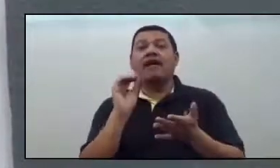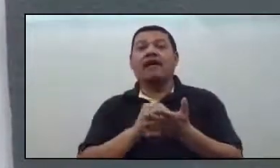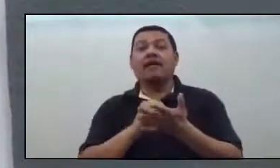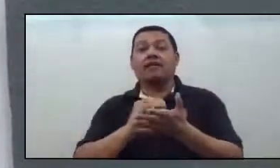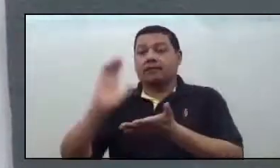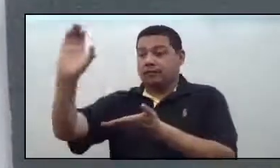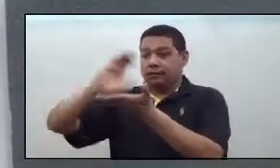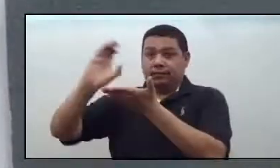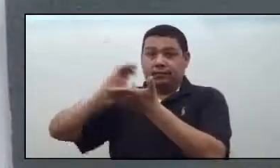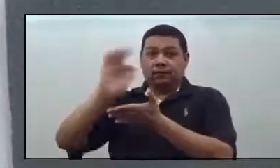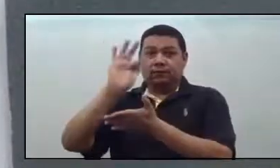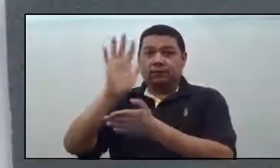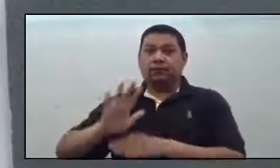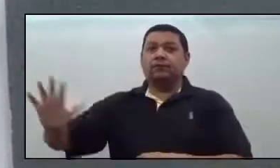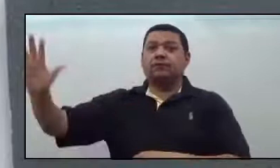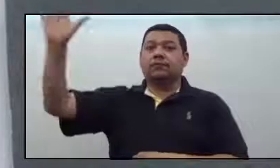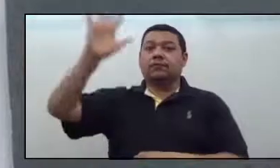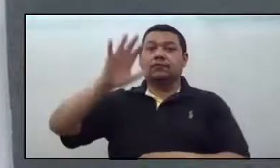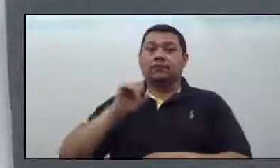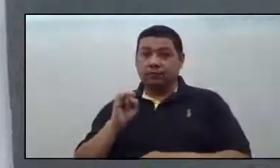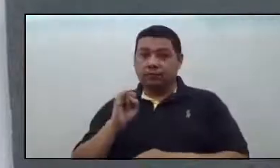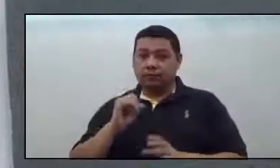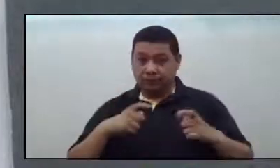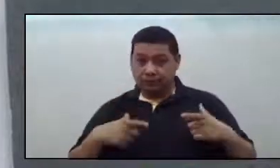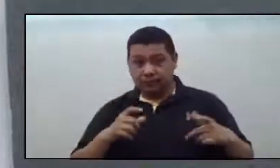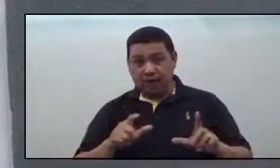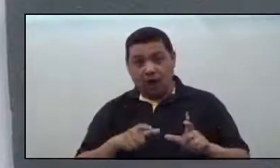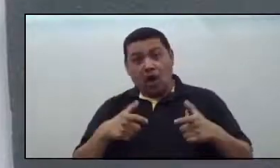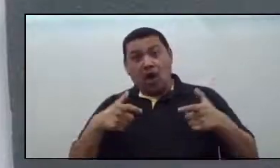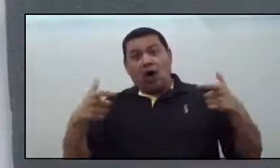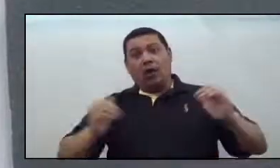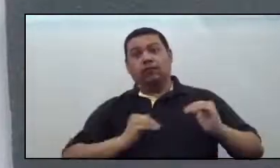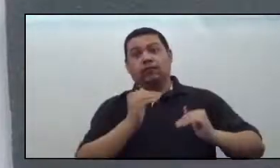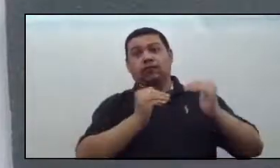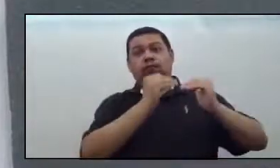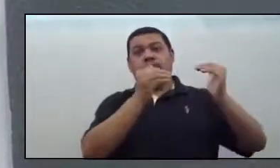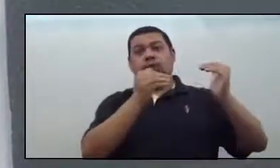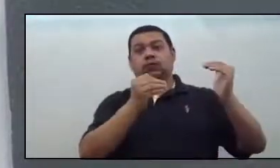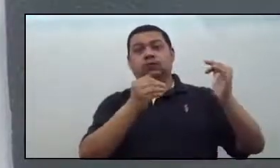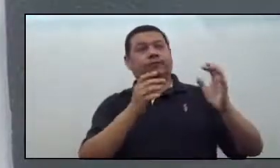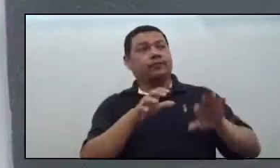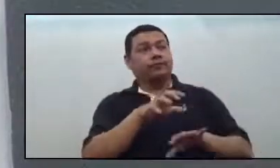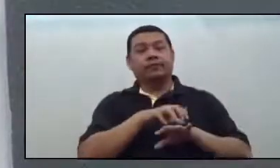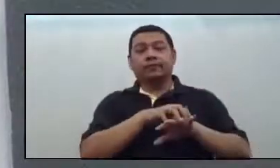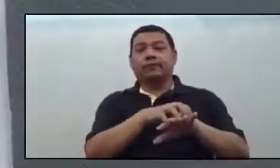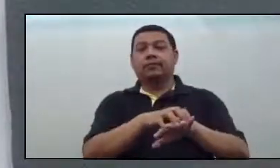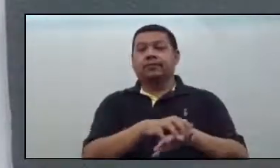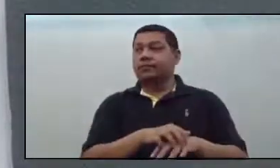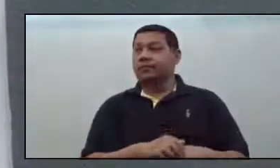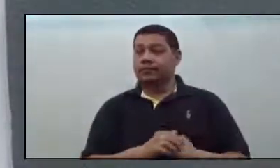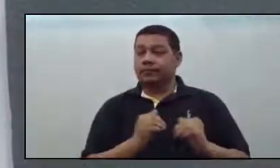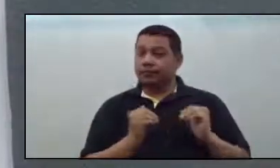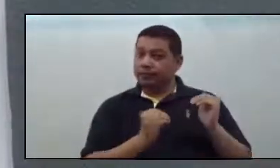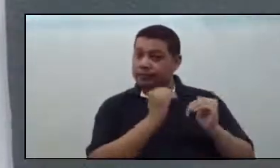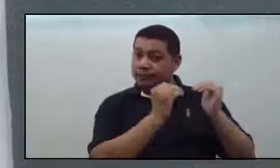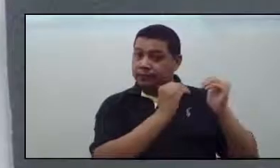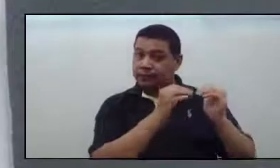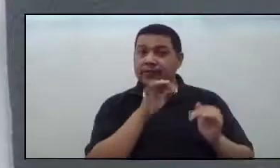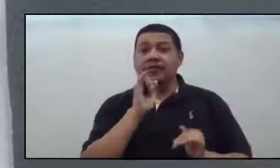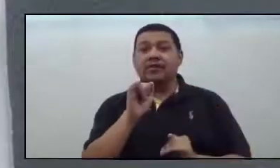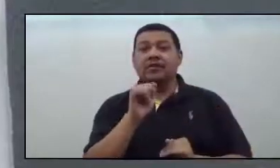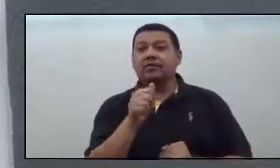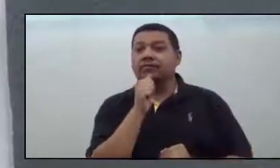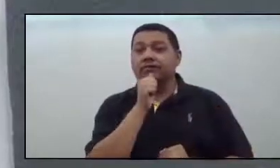Então, não adianta a cidade querer crescer, projetar grandes investimentos para o turismo, estruturas, sendo que